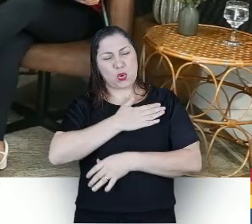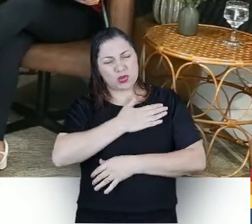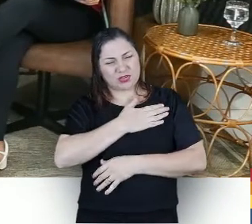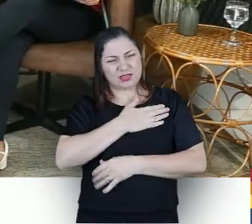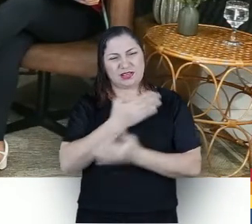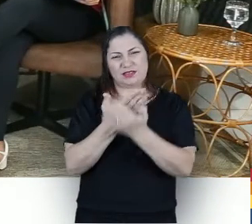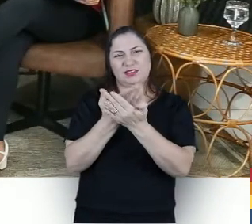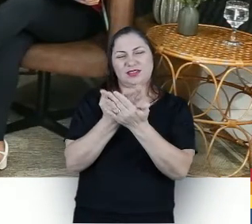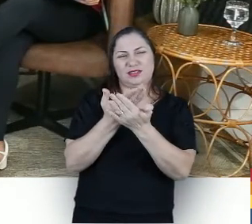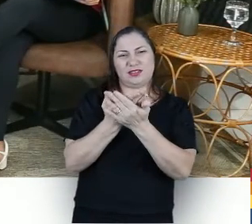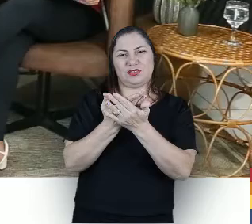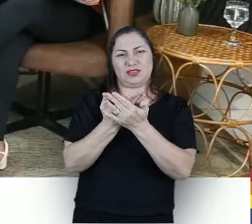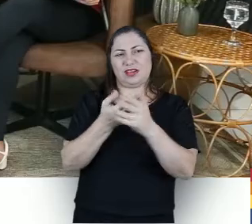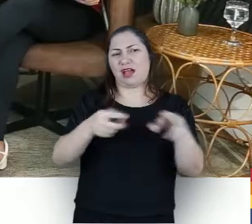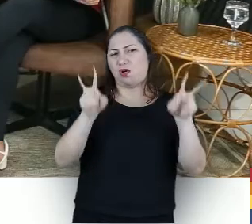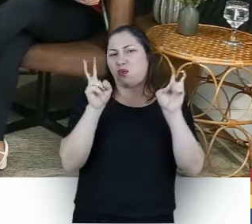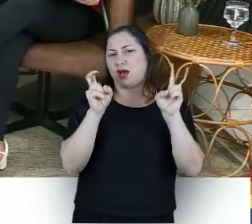renovarmos,